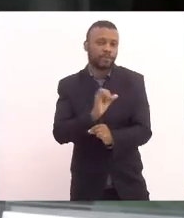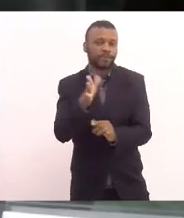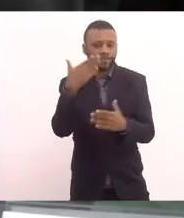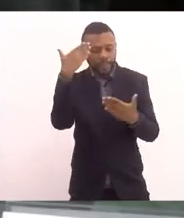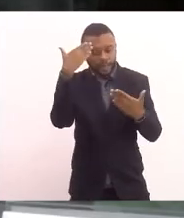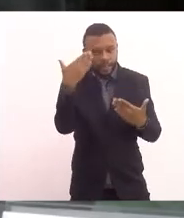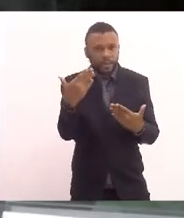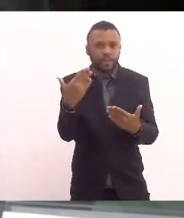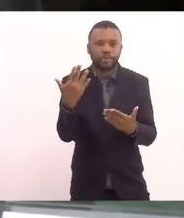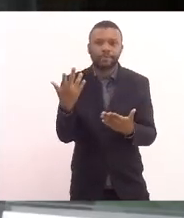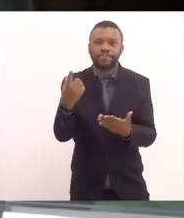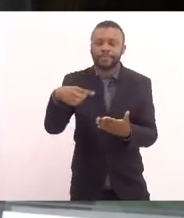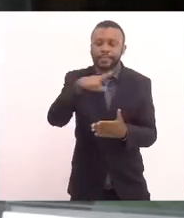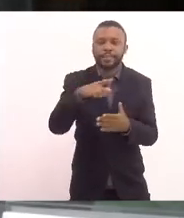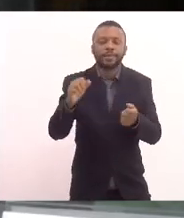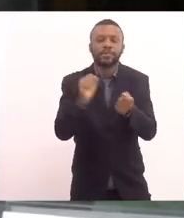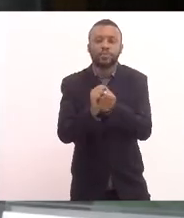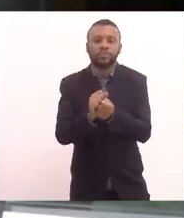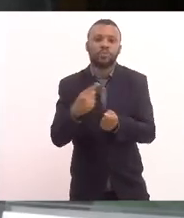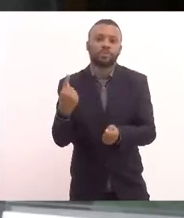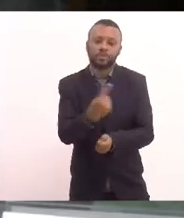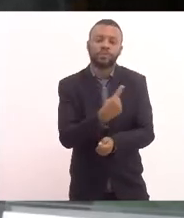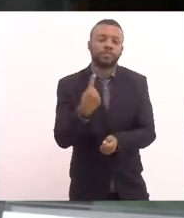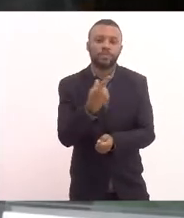por estarem aqui